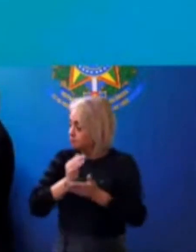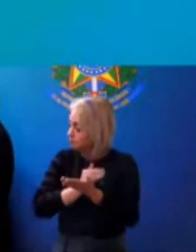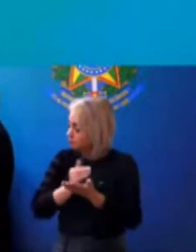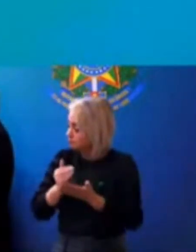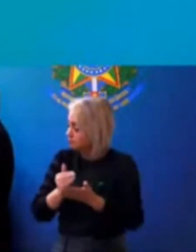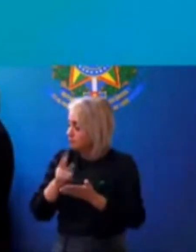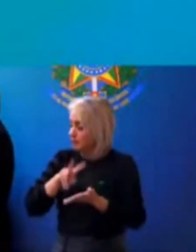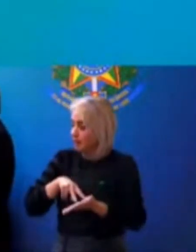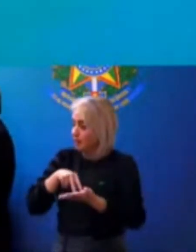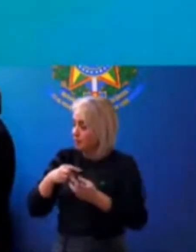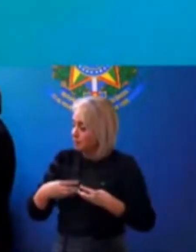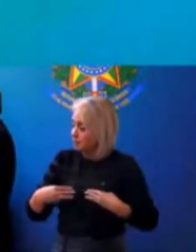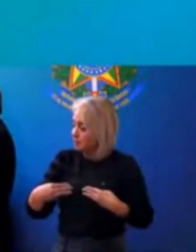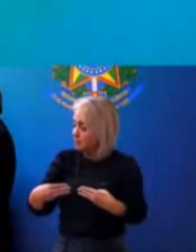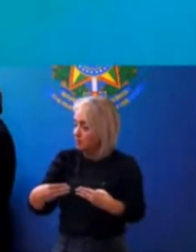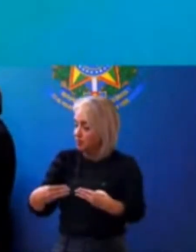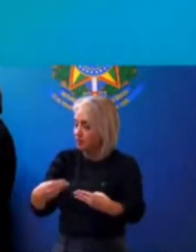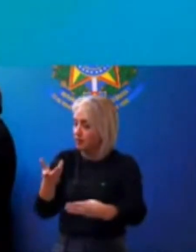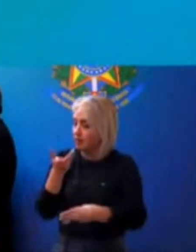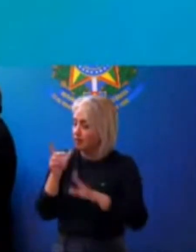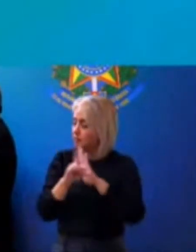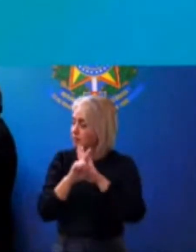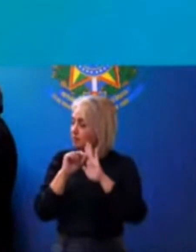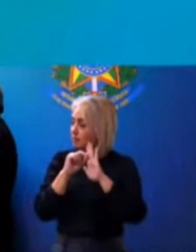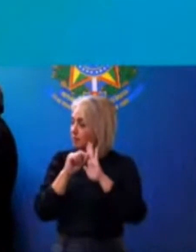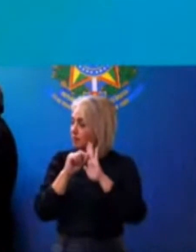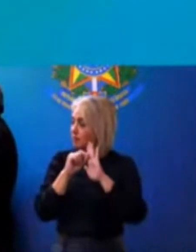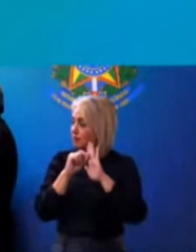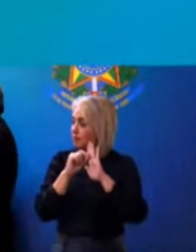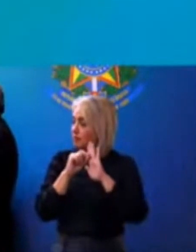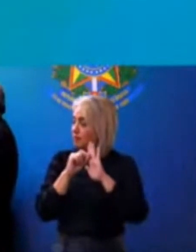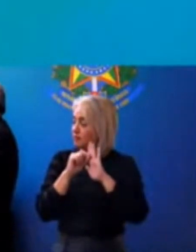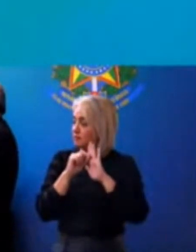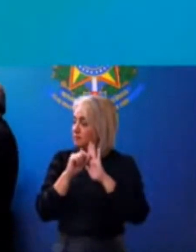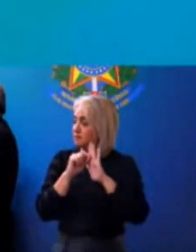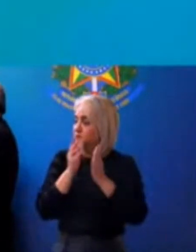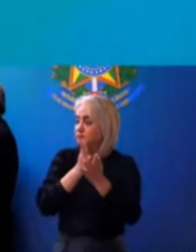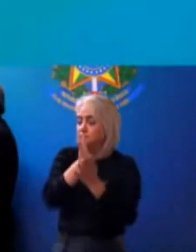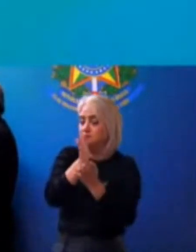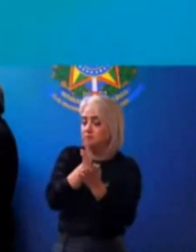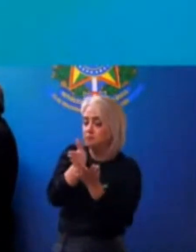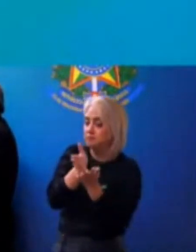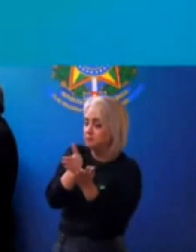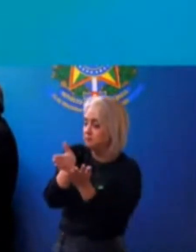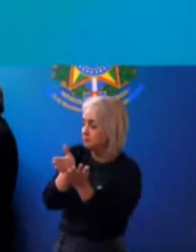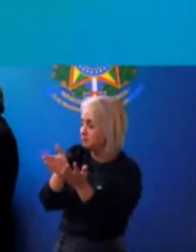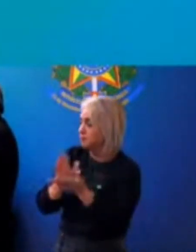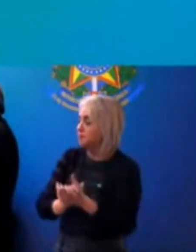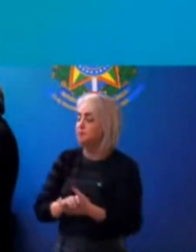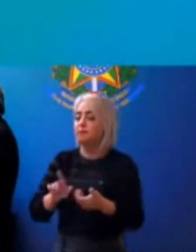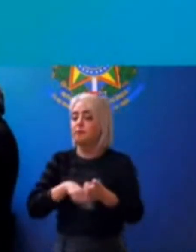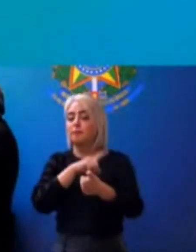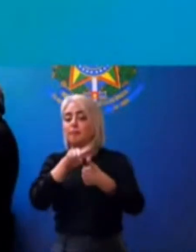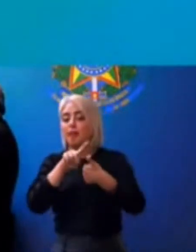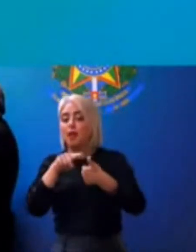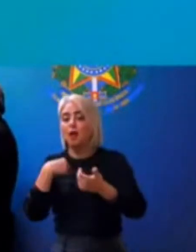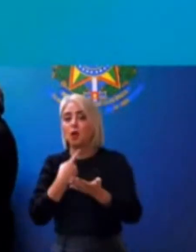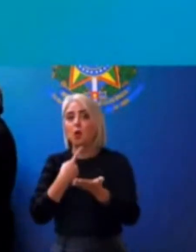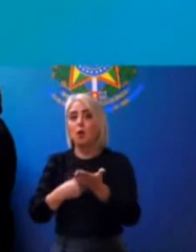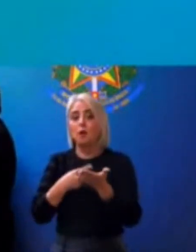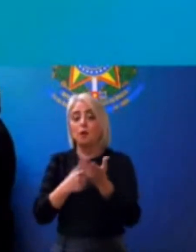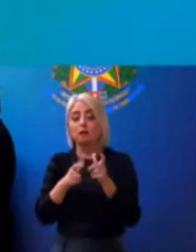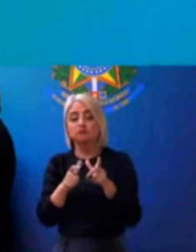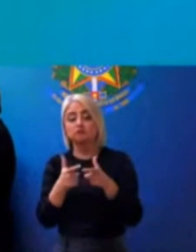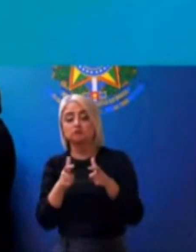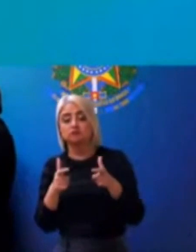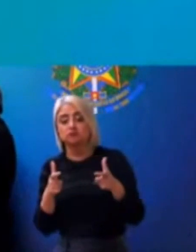a frente do ministério quero destacar ainda seguintes diretrizes o nosso compromisso com